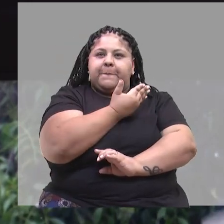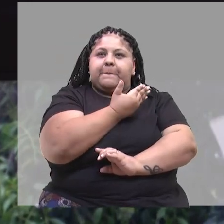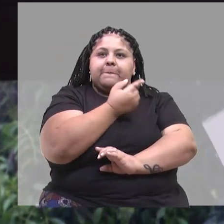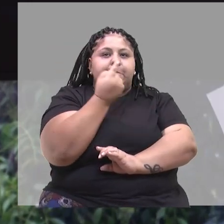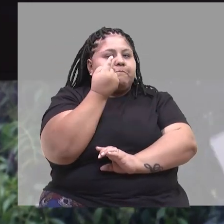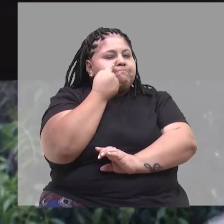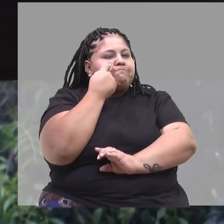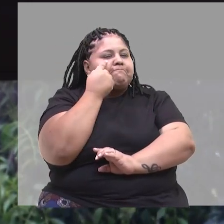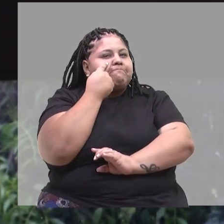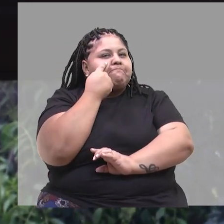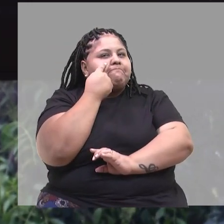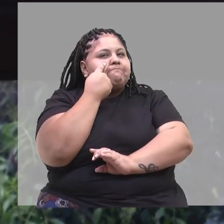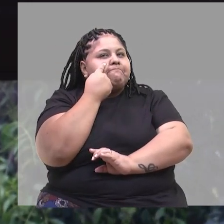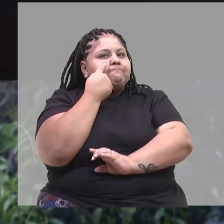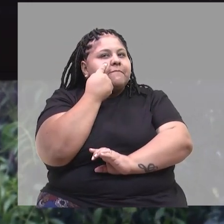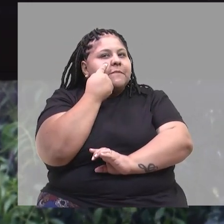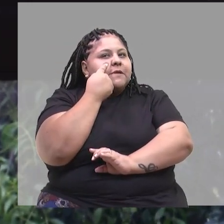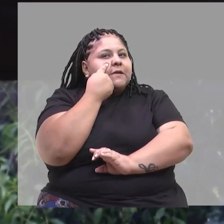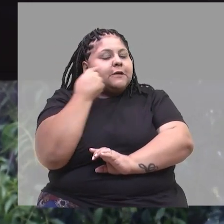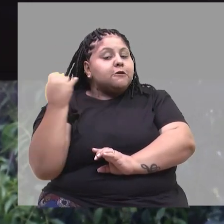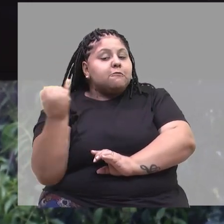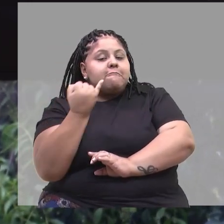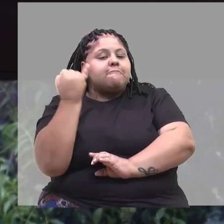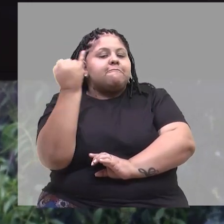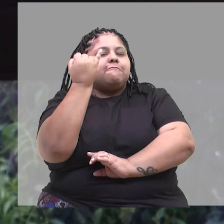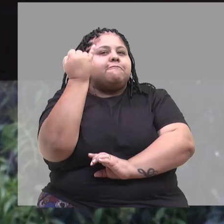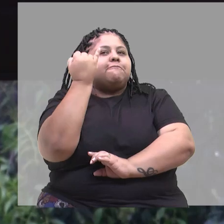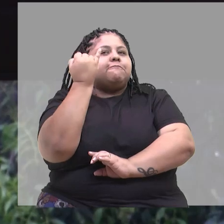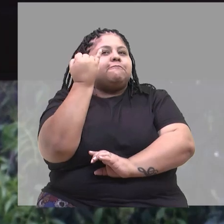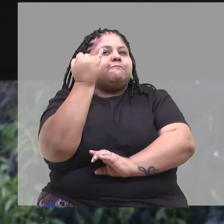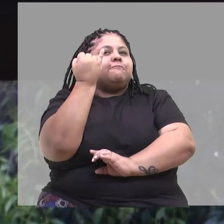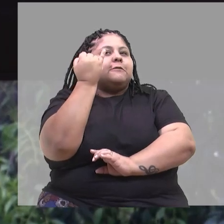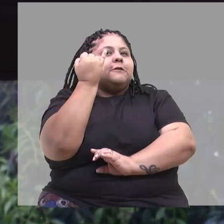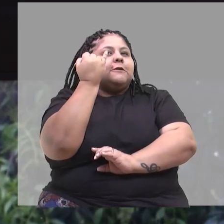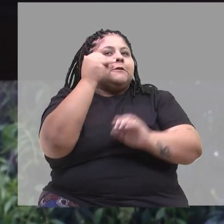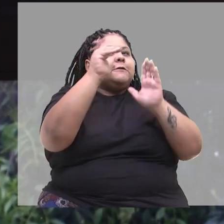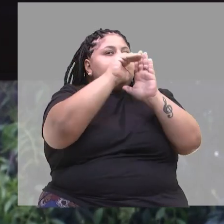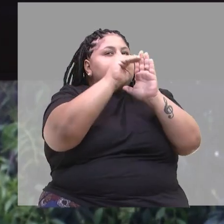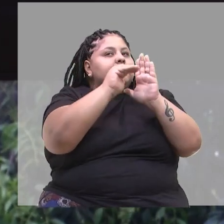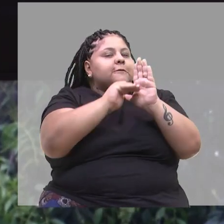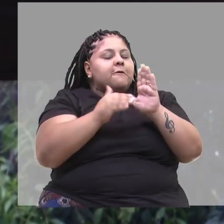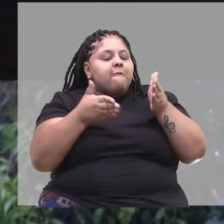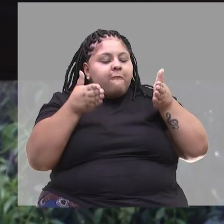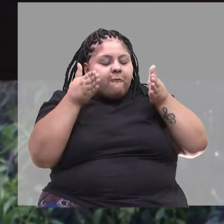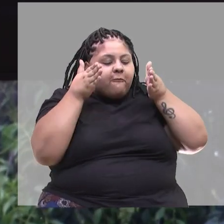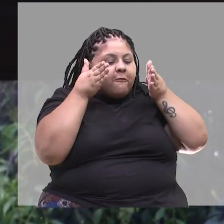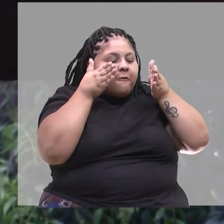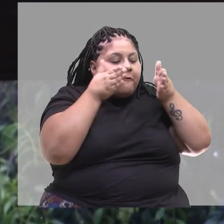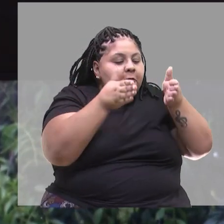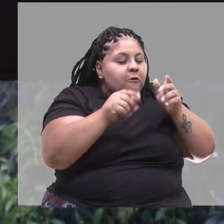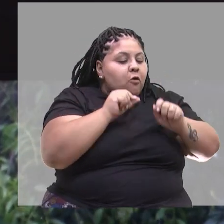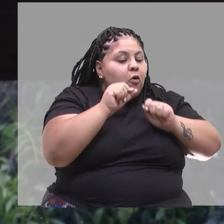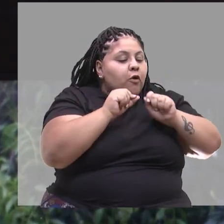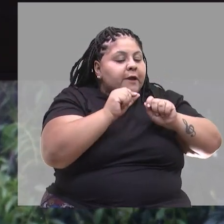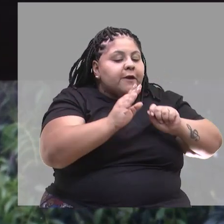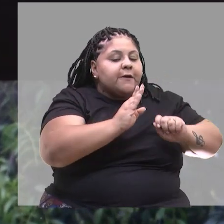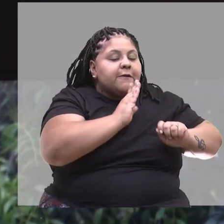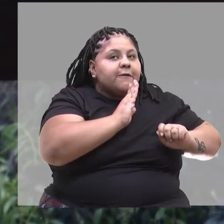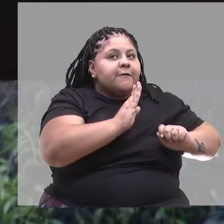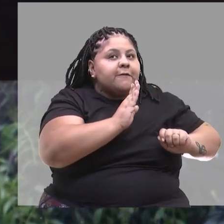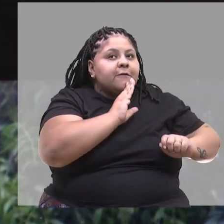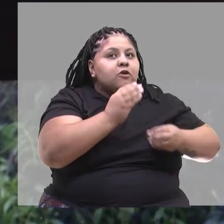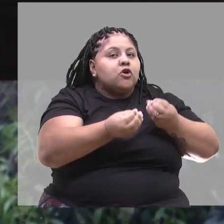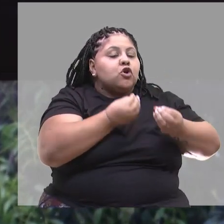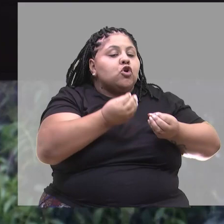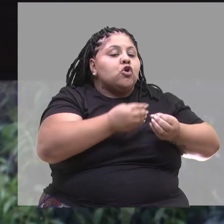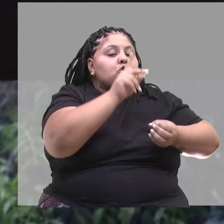invisíveis. Veja com a gente que interessante o levantamento que eles fizeram, focados no que eles conhecem,